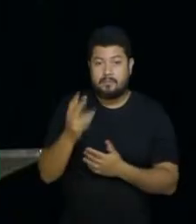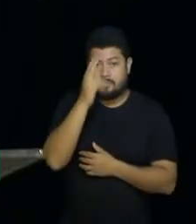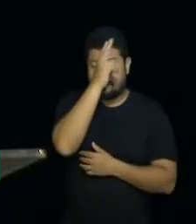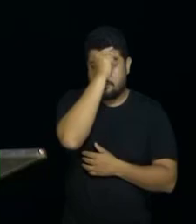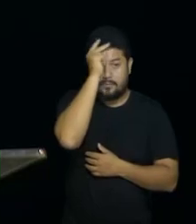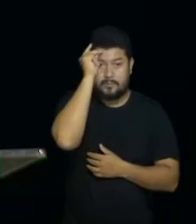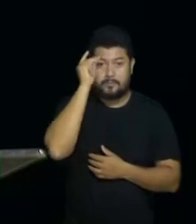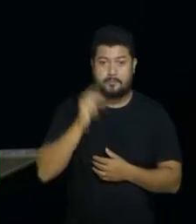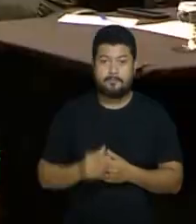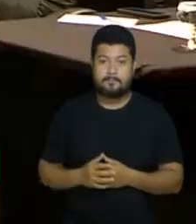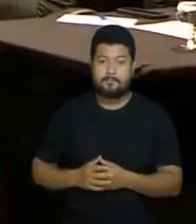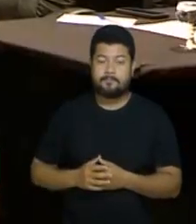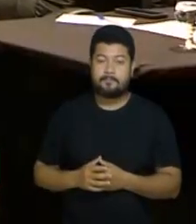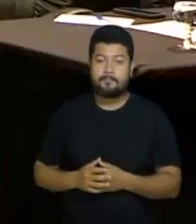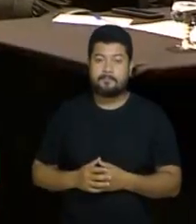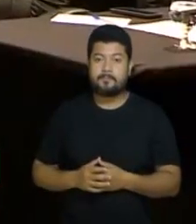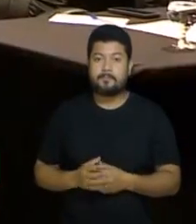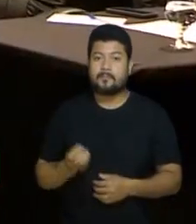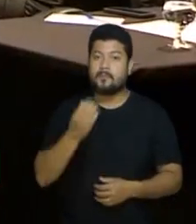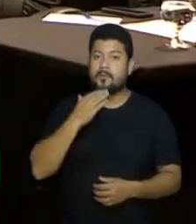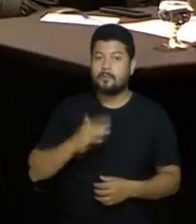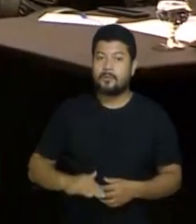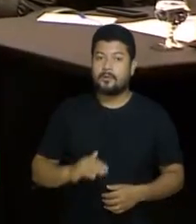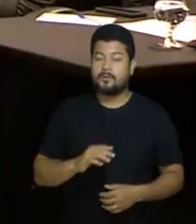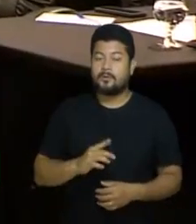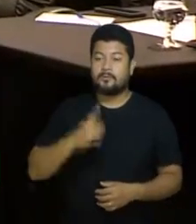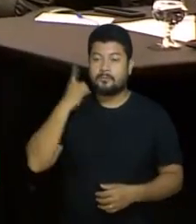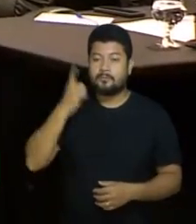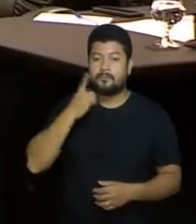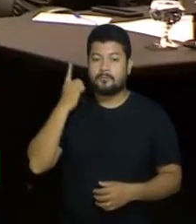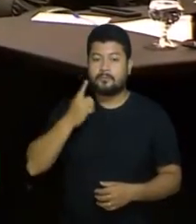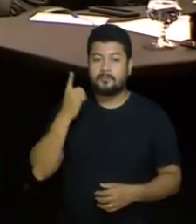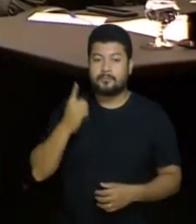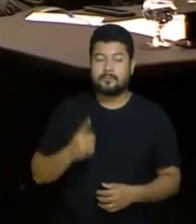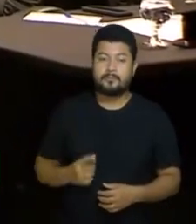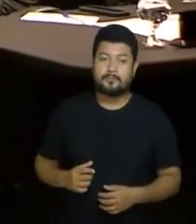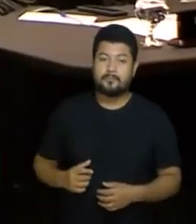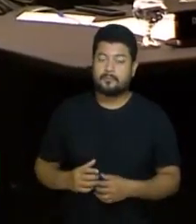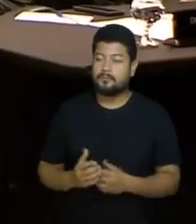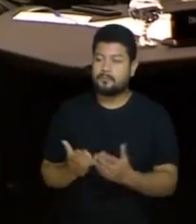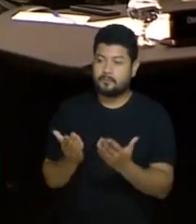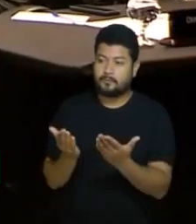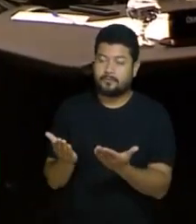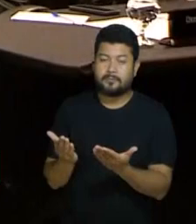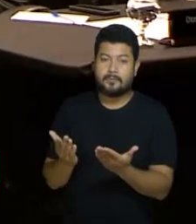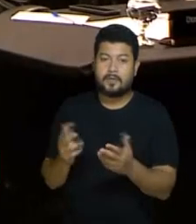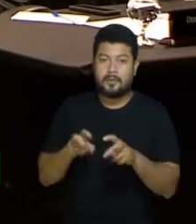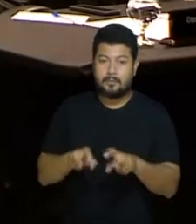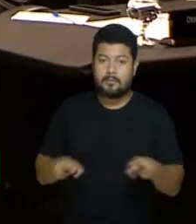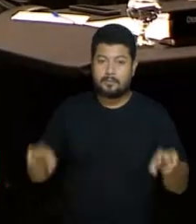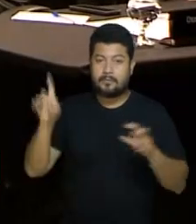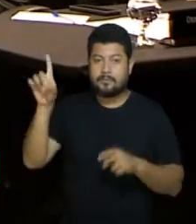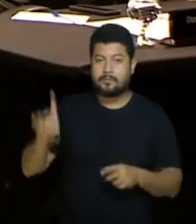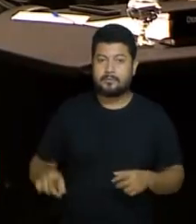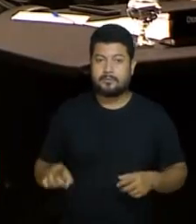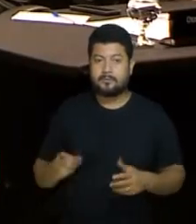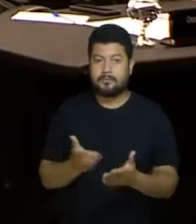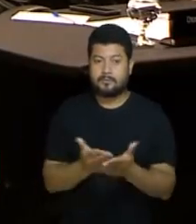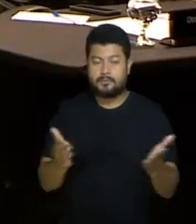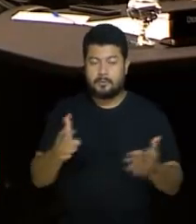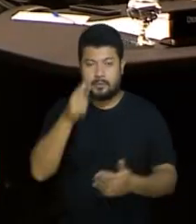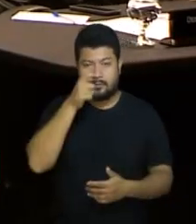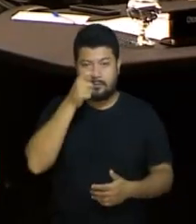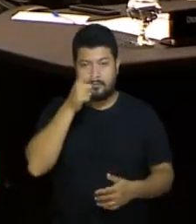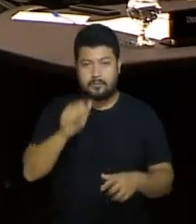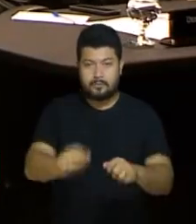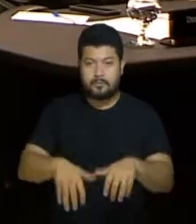Boa tarde, deputado Camilo, mesa diretora, os demais deputados, pessoas que nos acompanham.